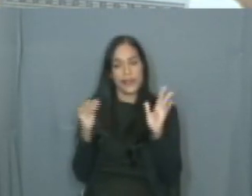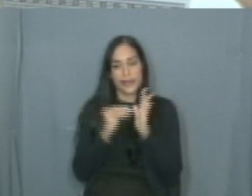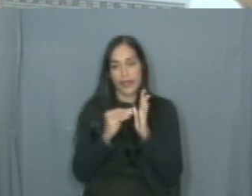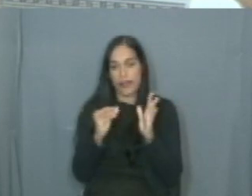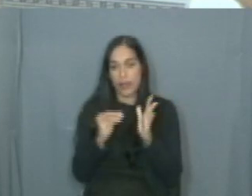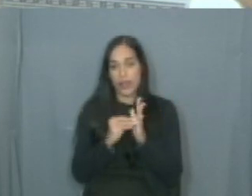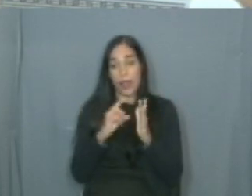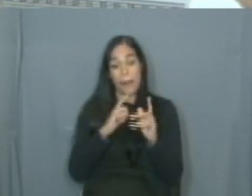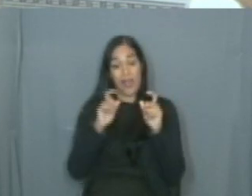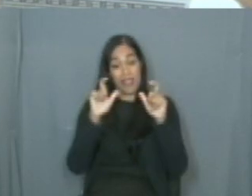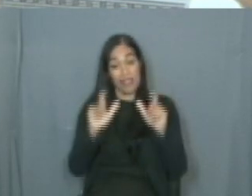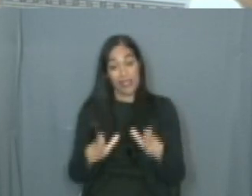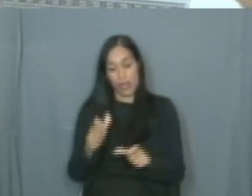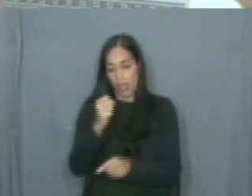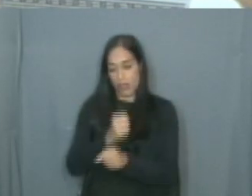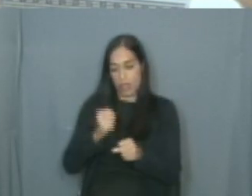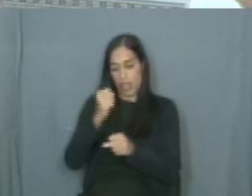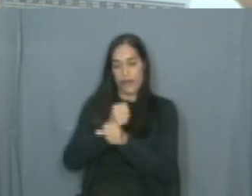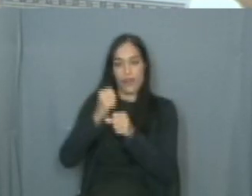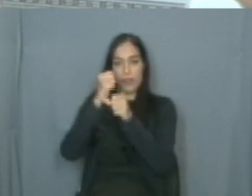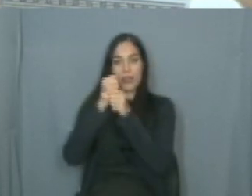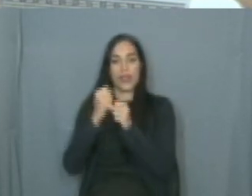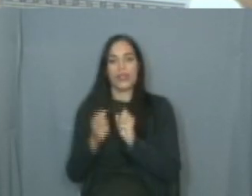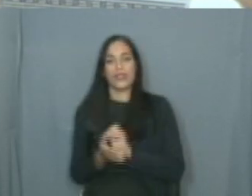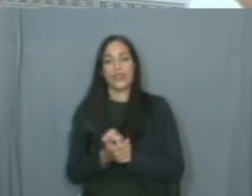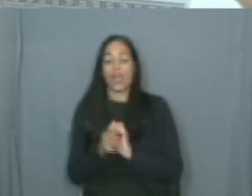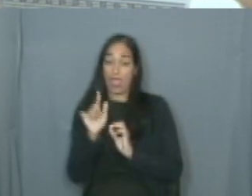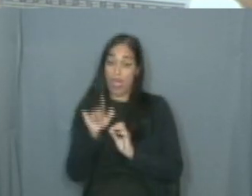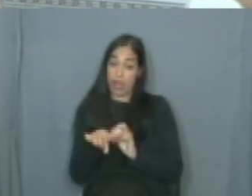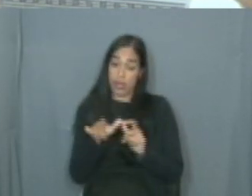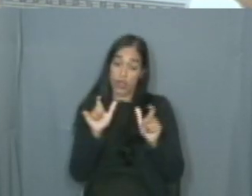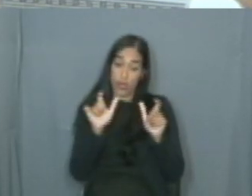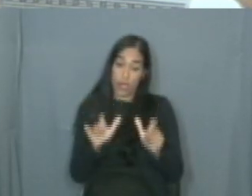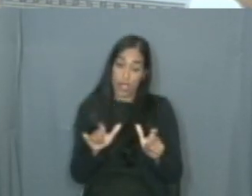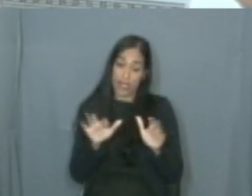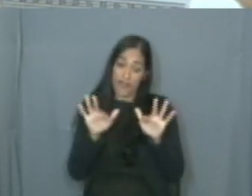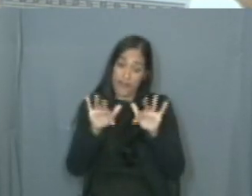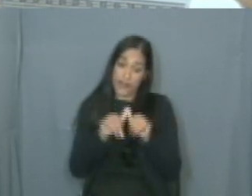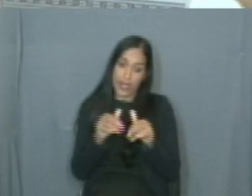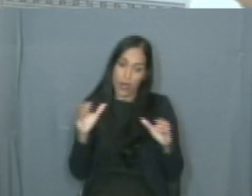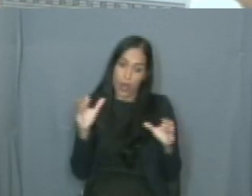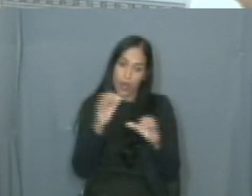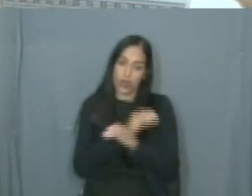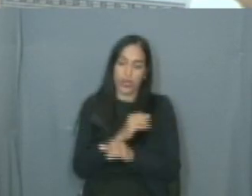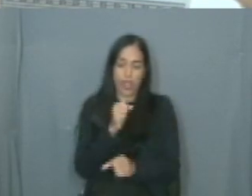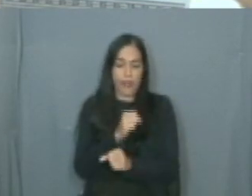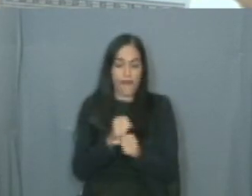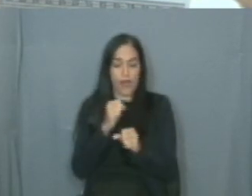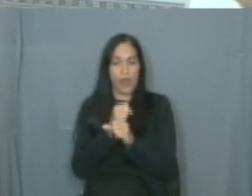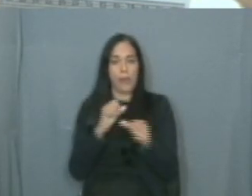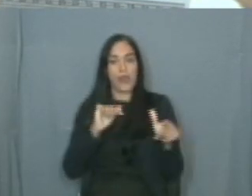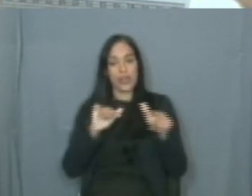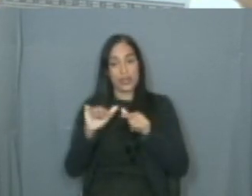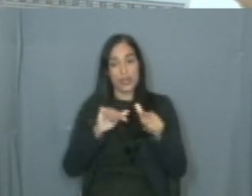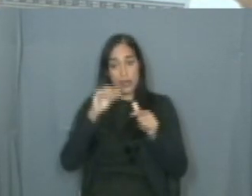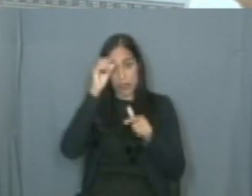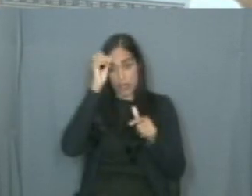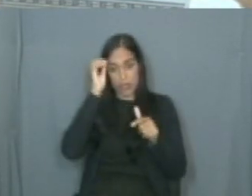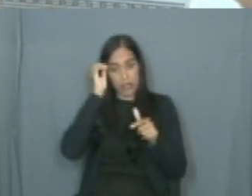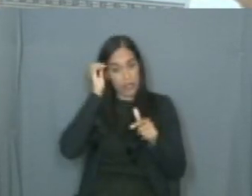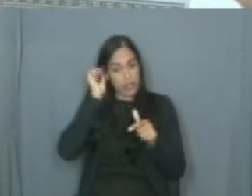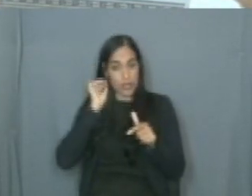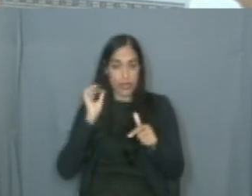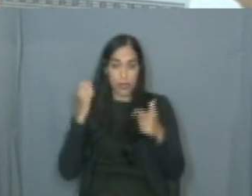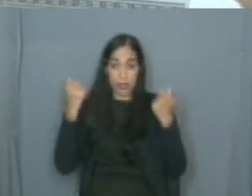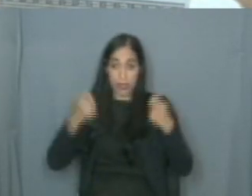tem lugares que está reformando. E nesses lugares que está concluindo reformas, esses trabalhadores precisam ter um lugar para